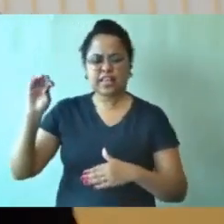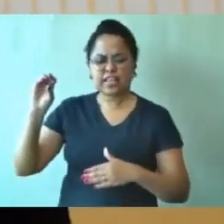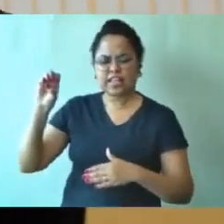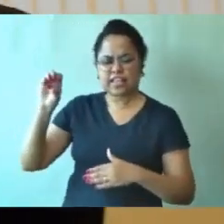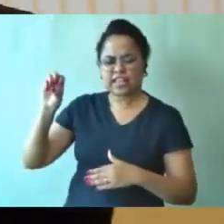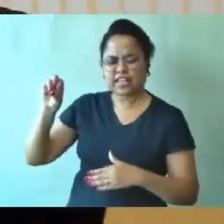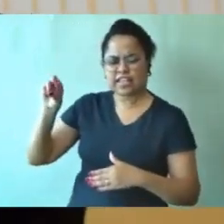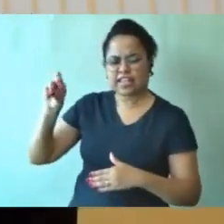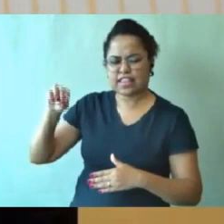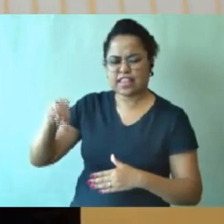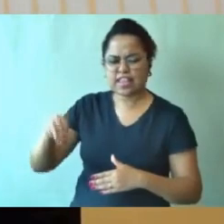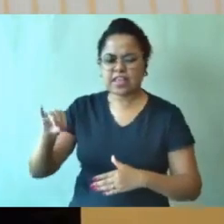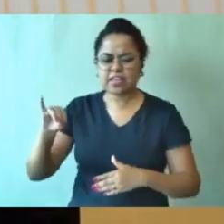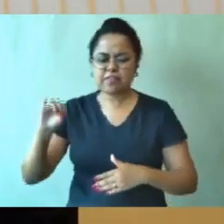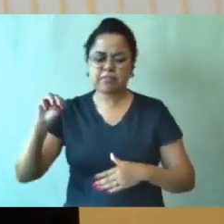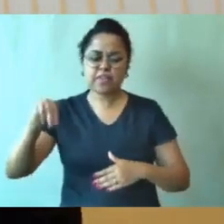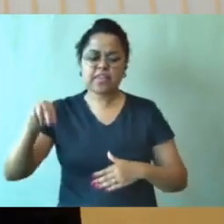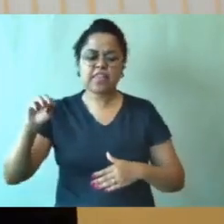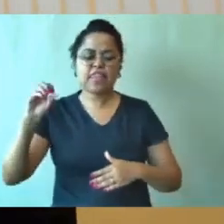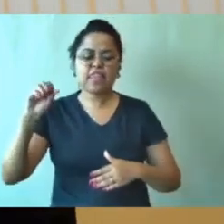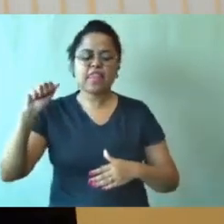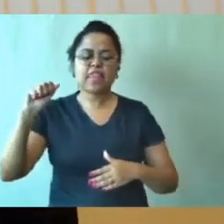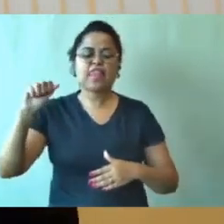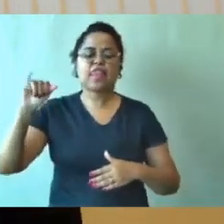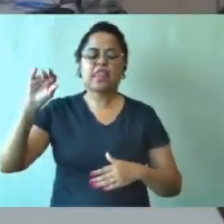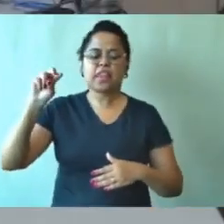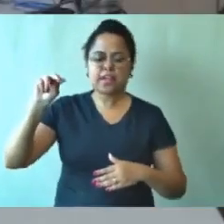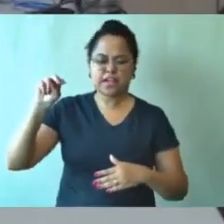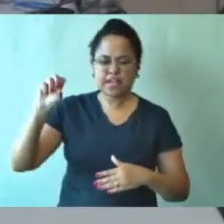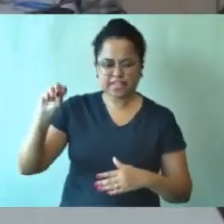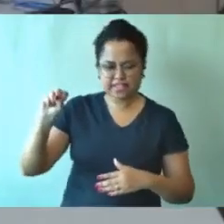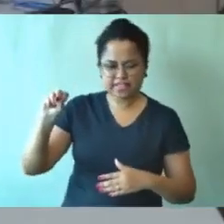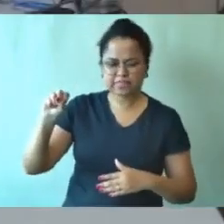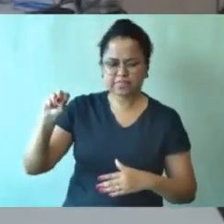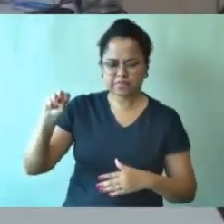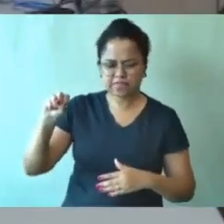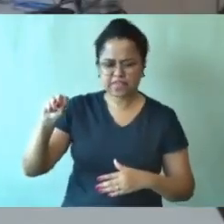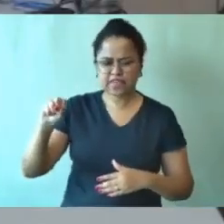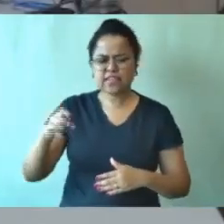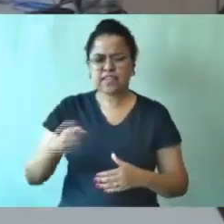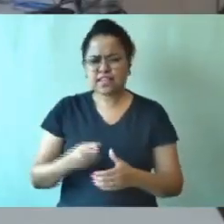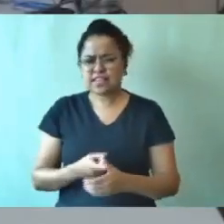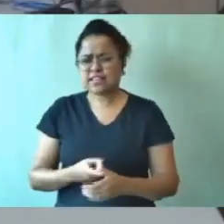nas estações, essas coisas, tá certo? Nossa, independente de mim, eu estava todo dia, viu,